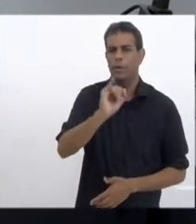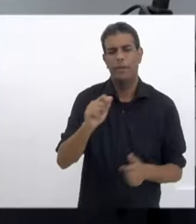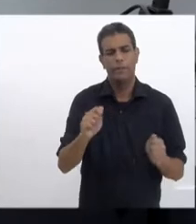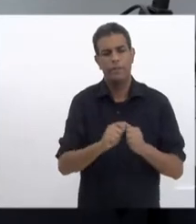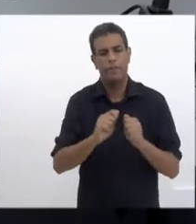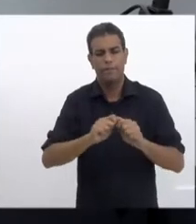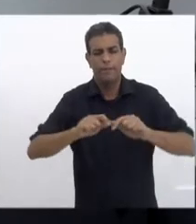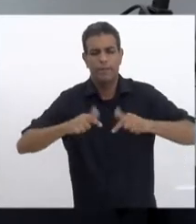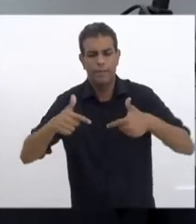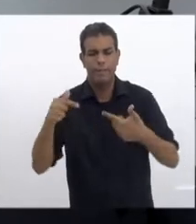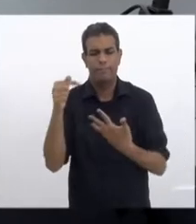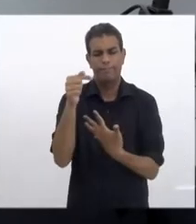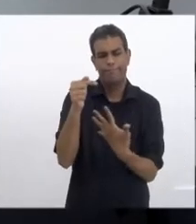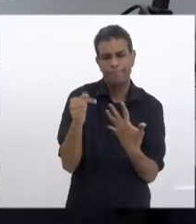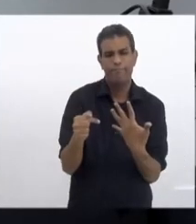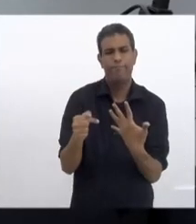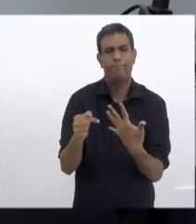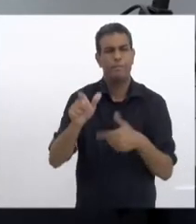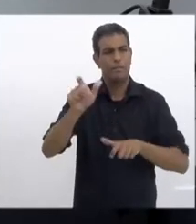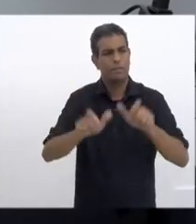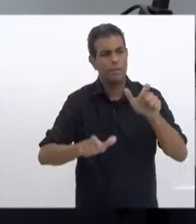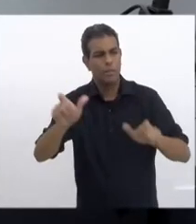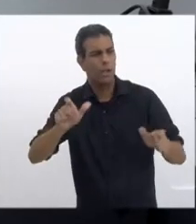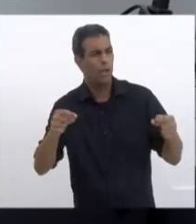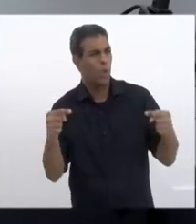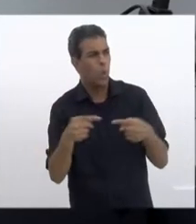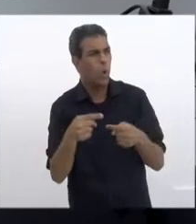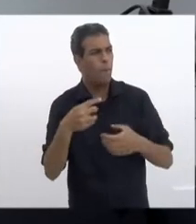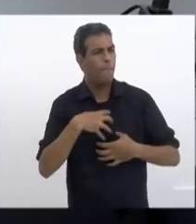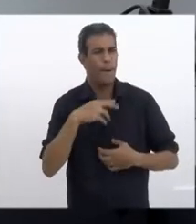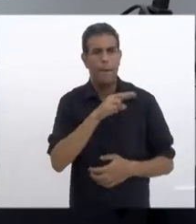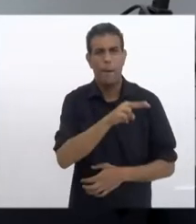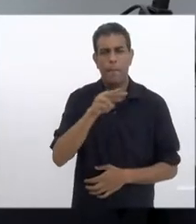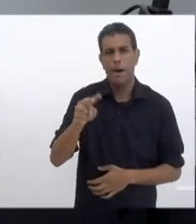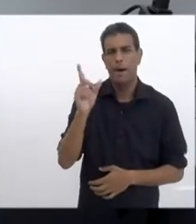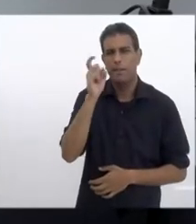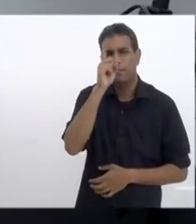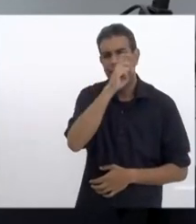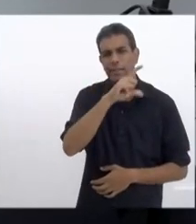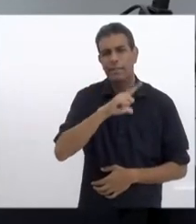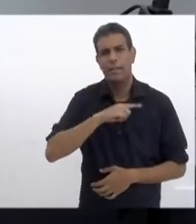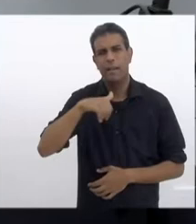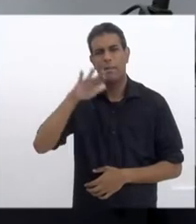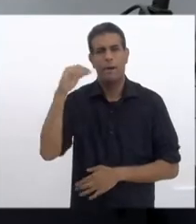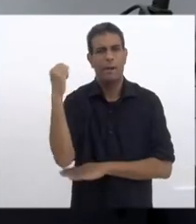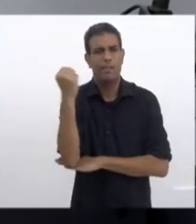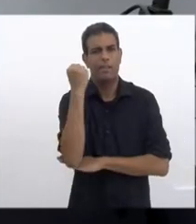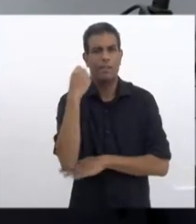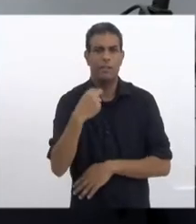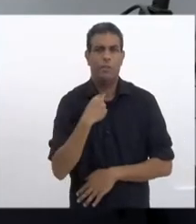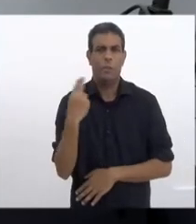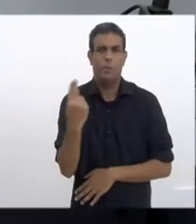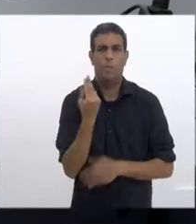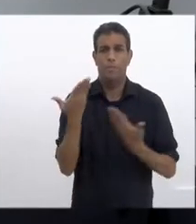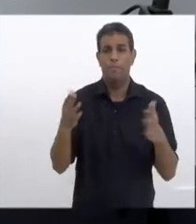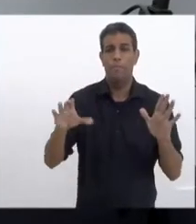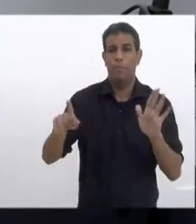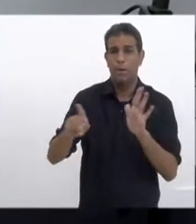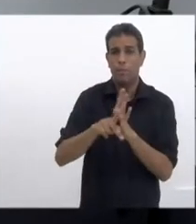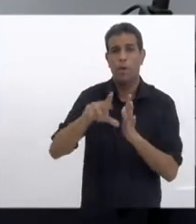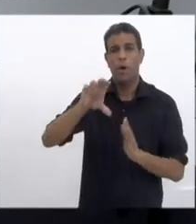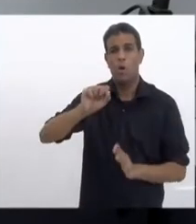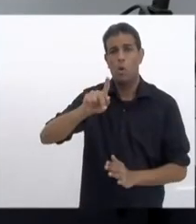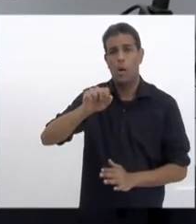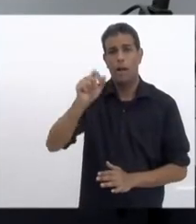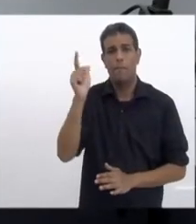fazer contenção, né? As pessoas chegam, né, com dificuldade mesmo, em estado muito grave, que a gente não pode acolher, mas o CAPS pode dar um suporte muito